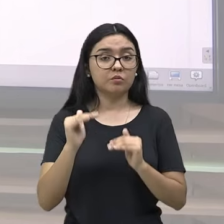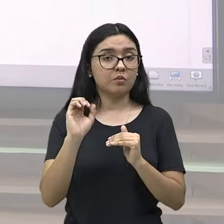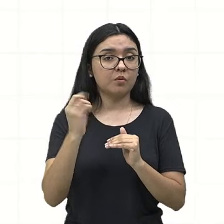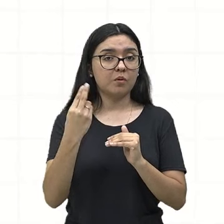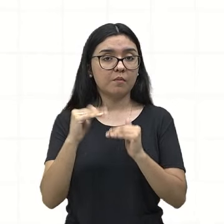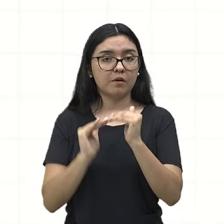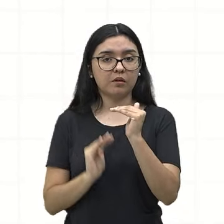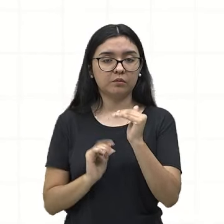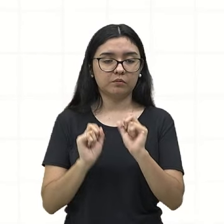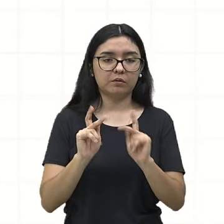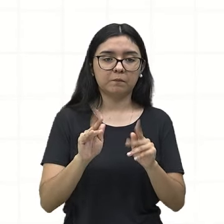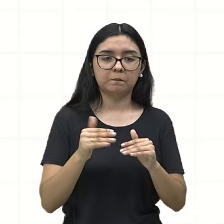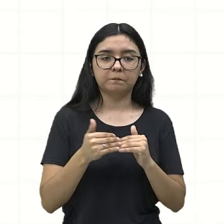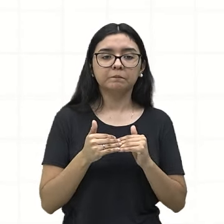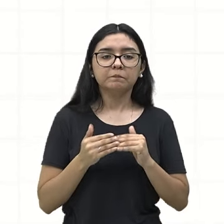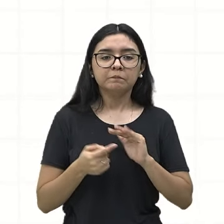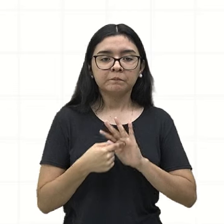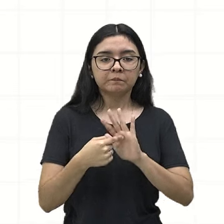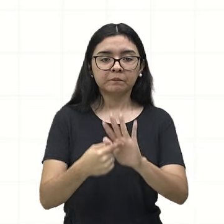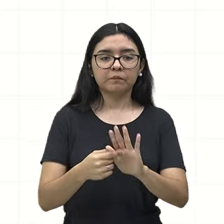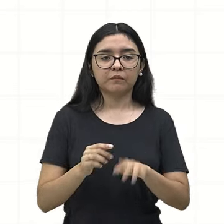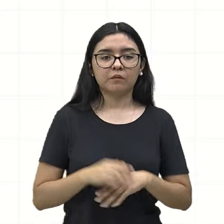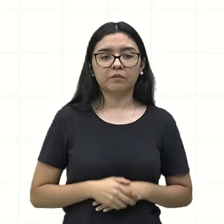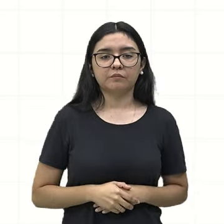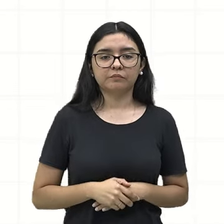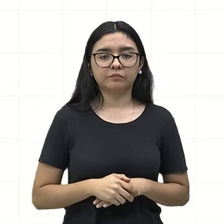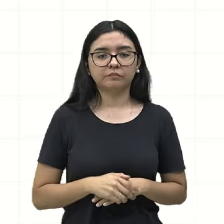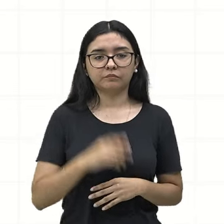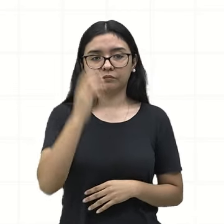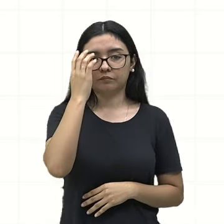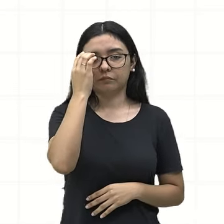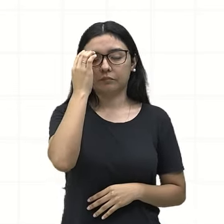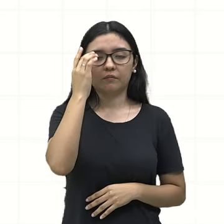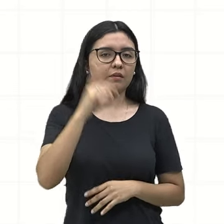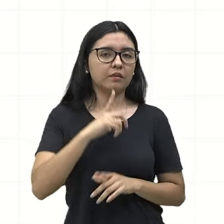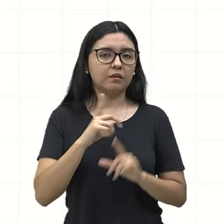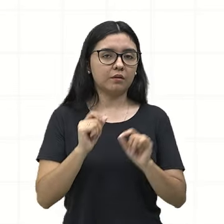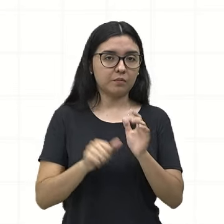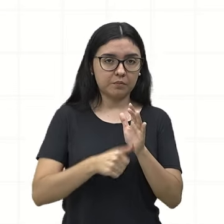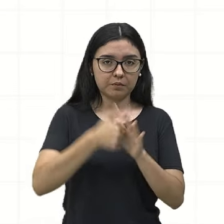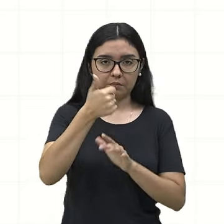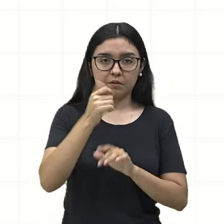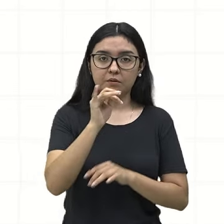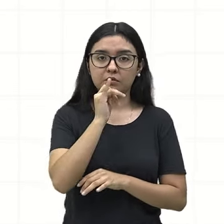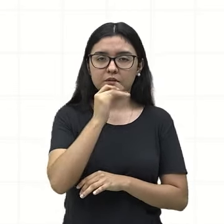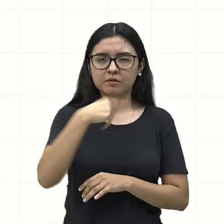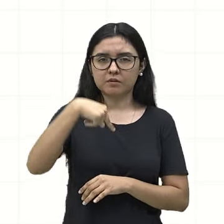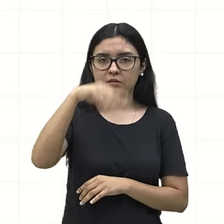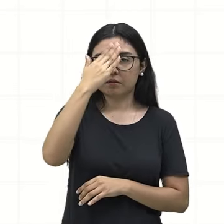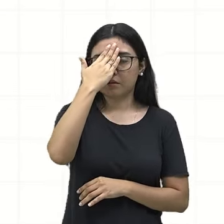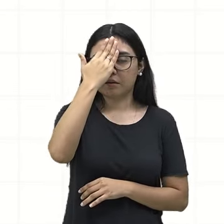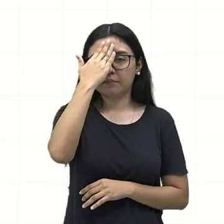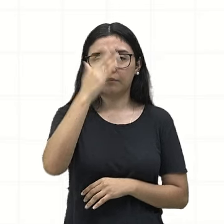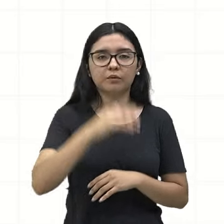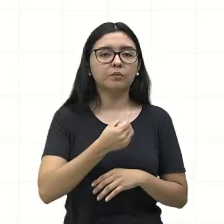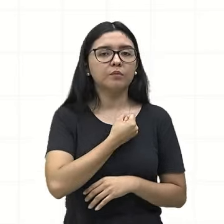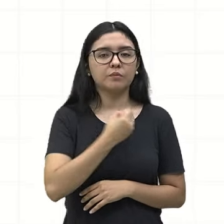você, tá bom? Acompanhe aqui comigo. Temos aqui o primeiro exemplo. Você já sabe que o número 0 não